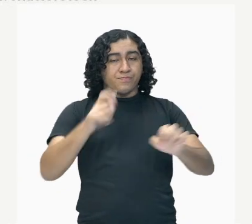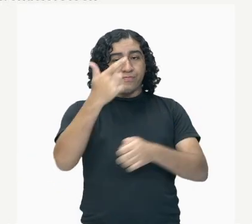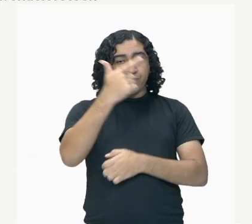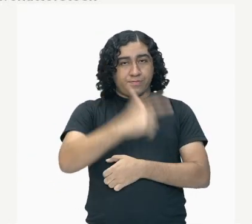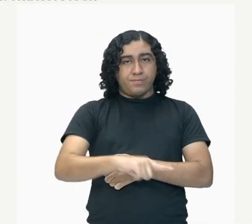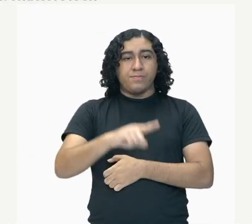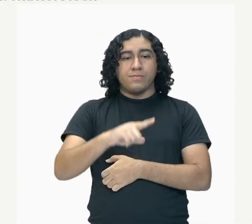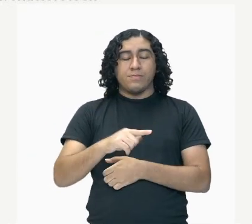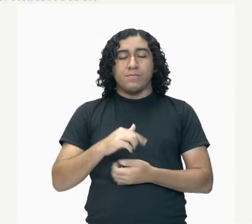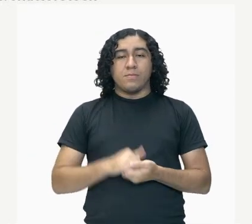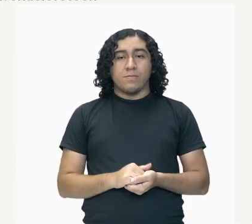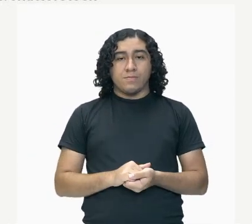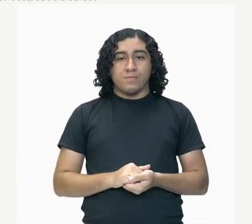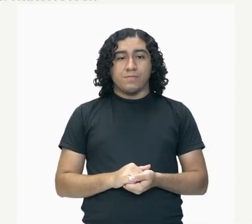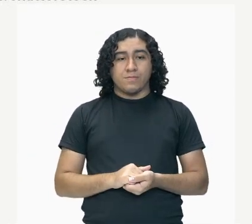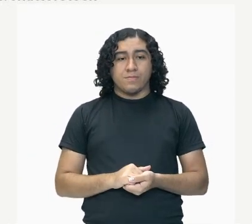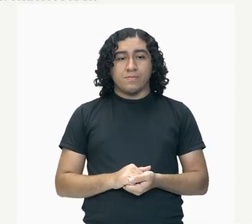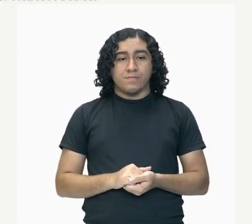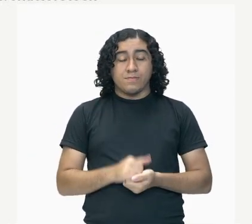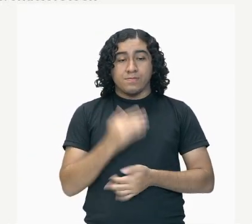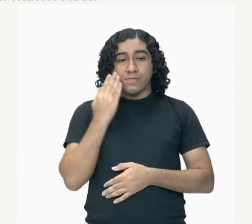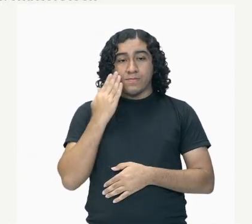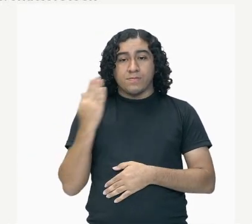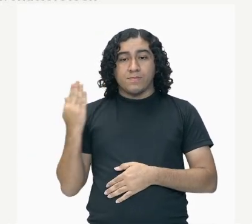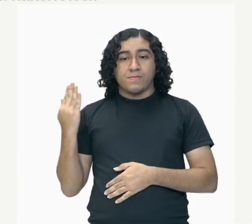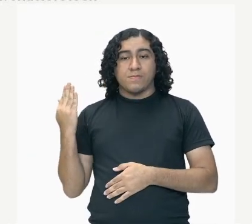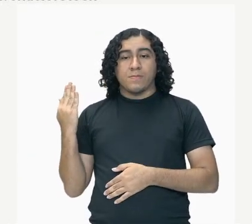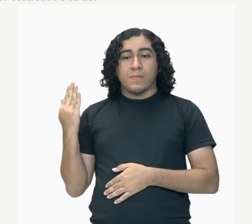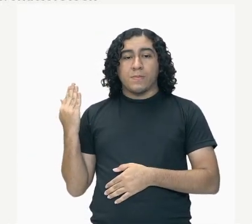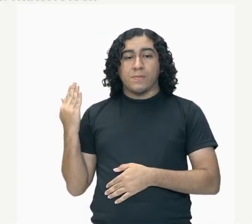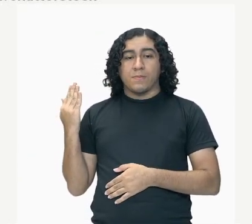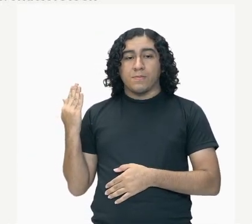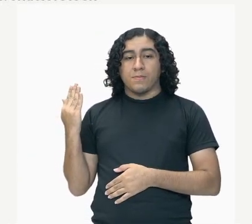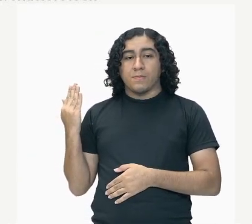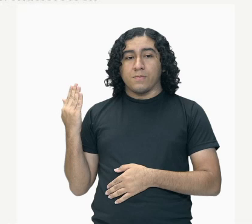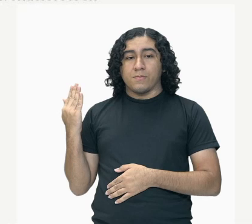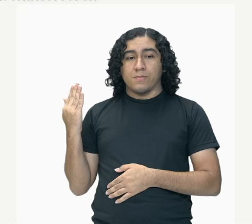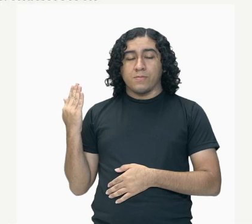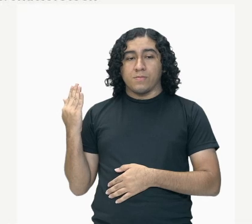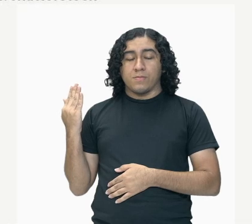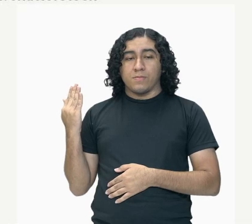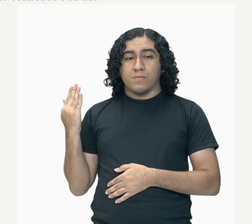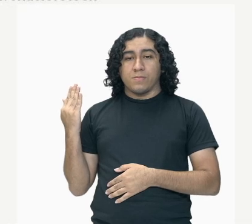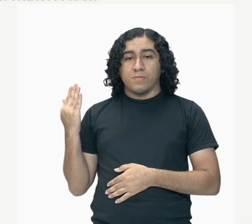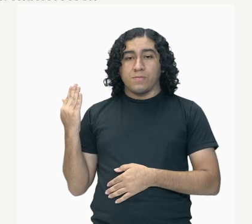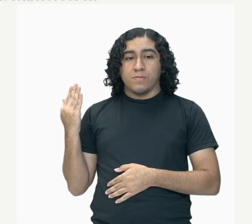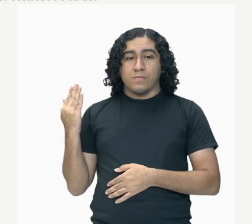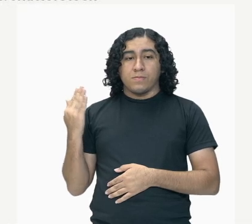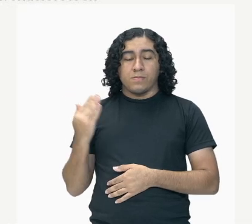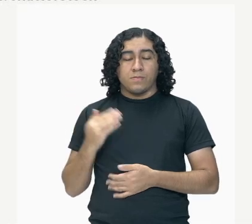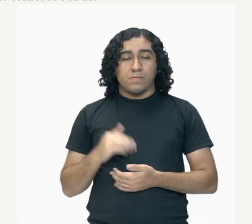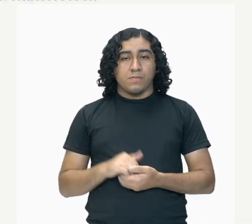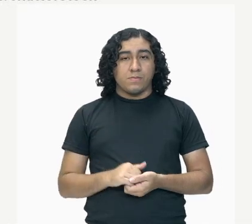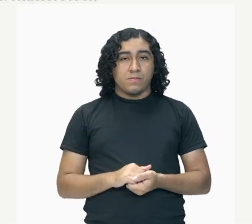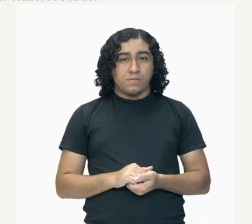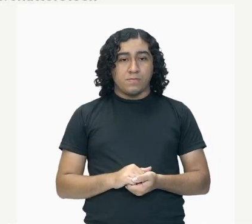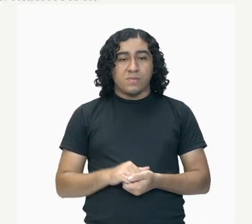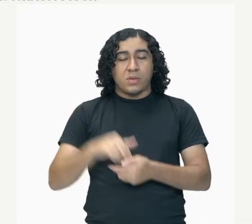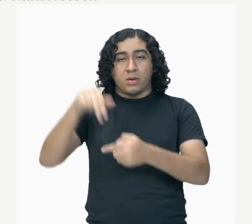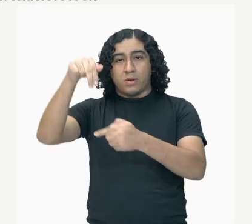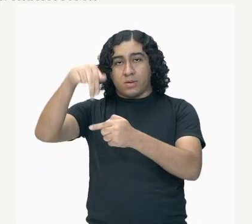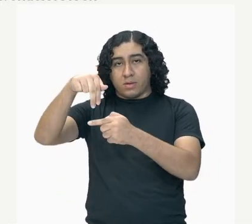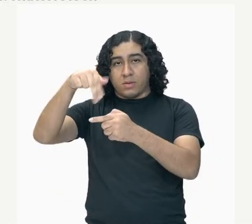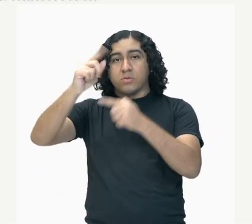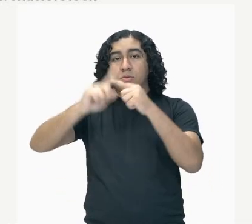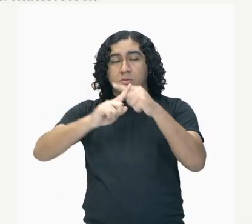novo para você frequência fundamental ou frequência natural né Ela é n vezes a